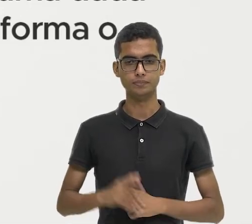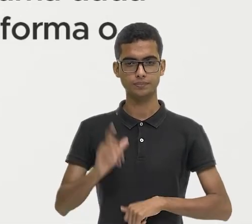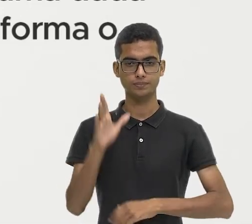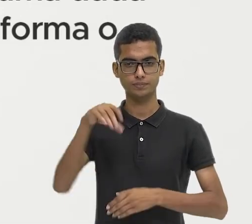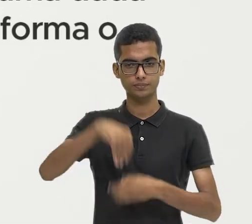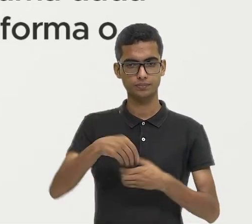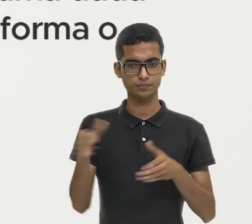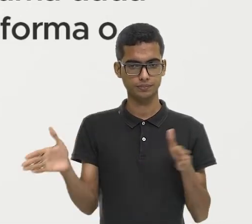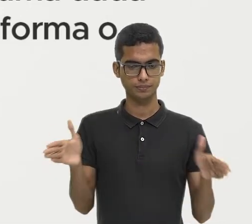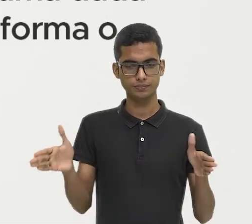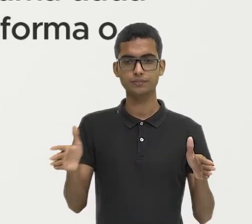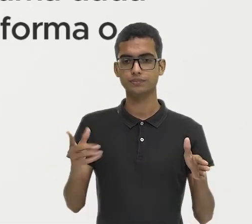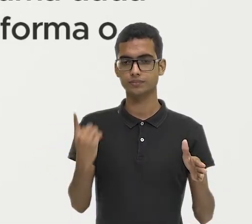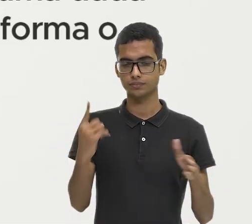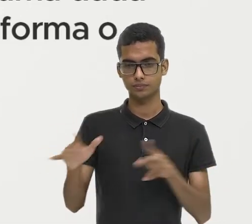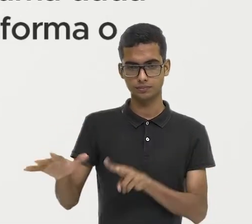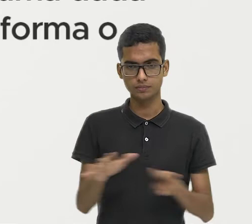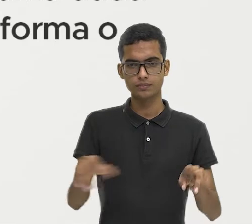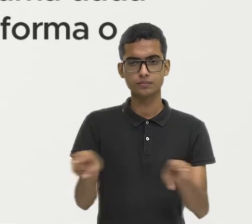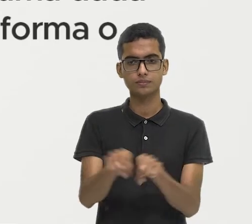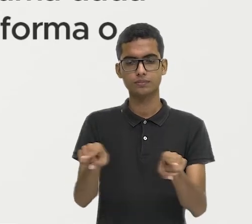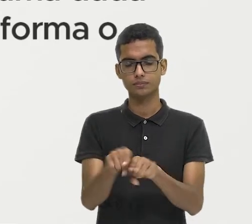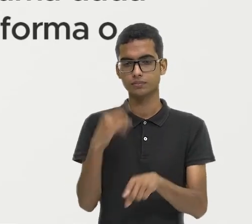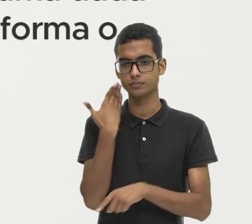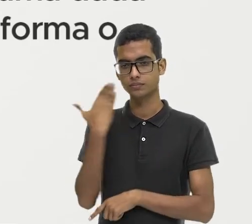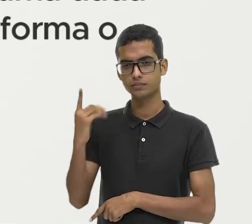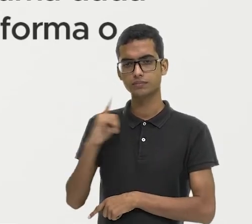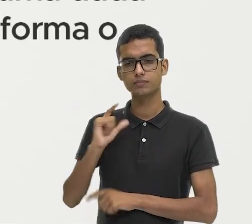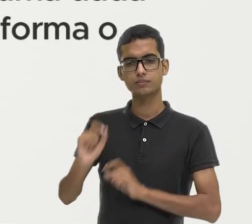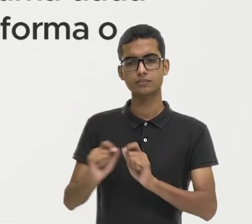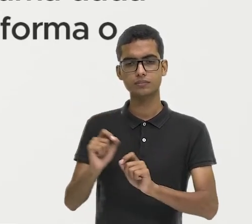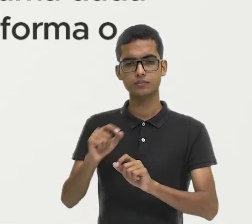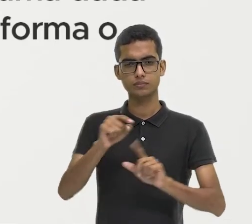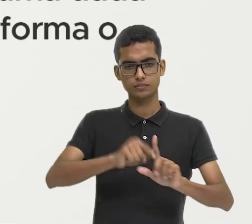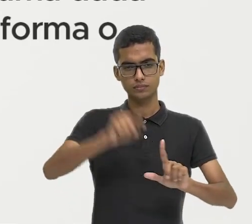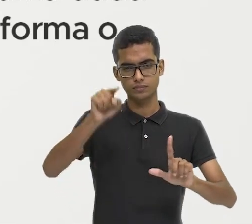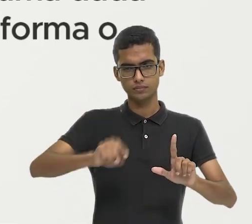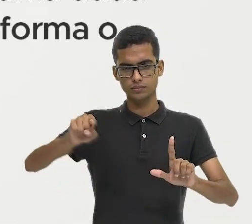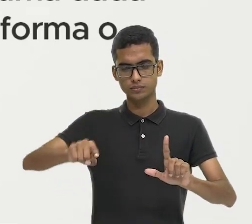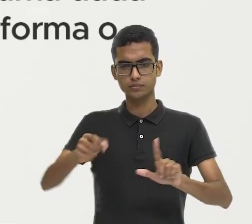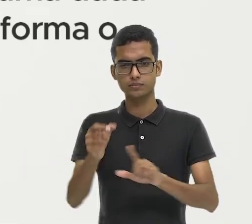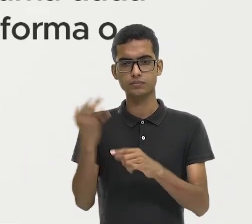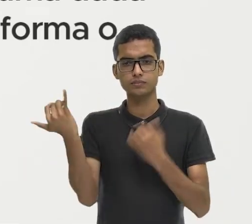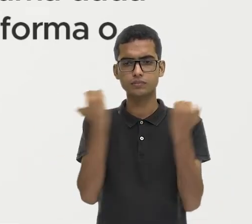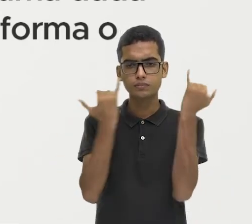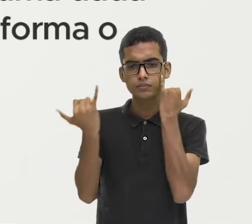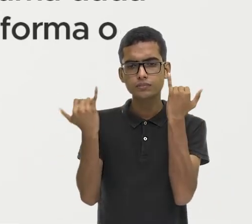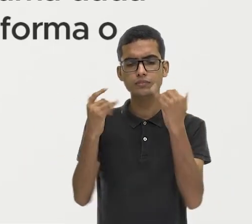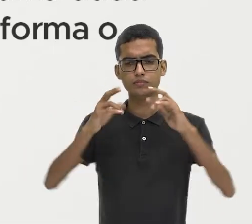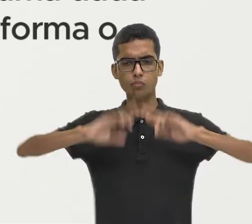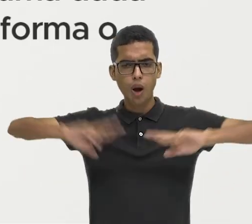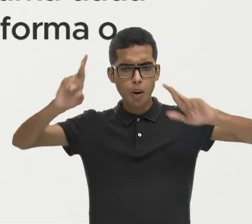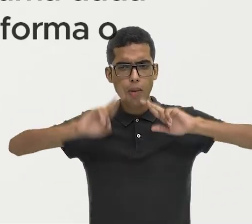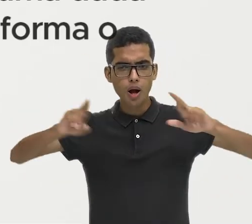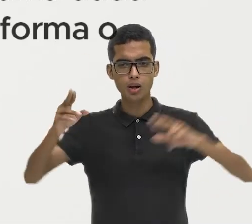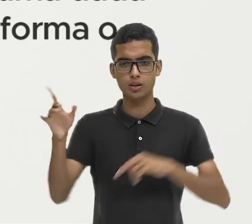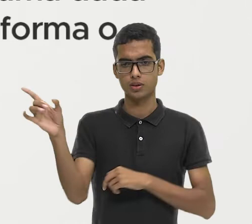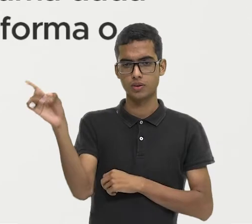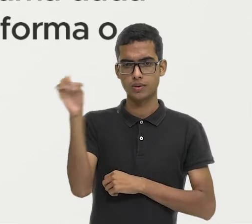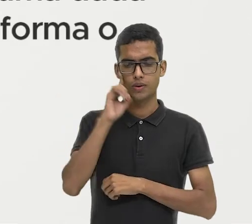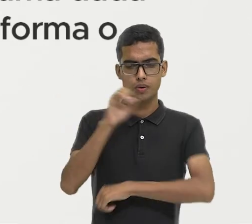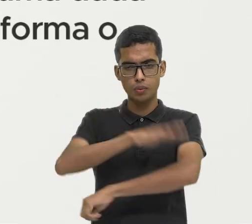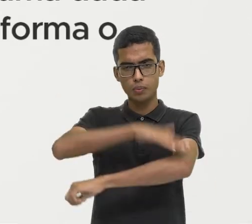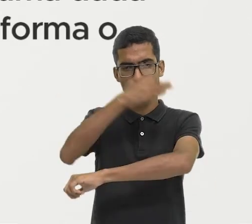Isso em uma dada semana. O gráfico de linha tracejada informa o número de reclamações recebidas